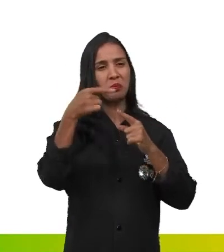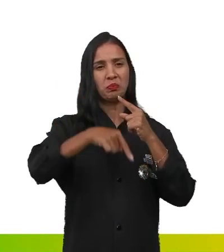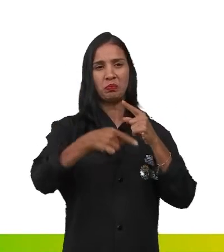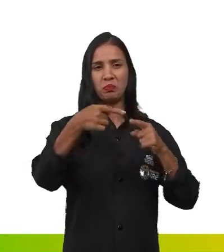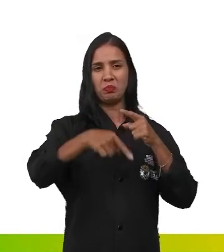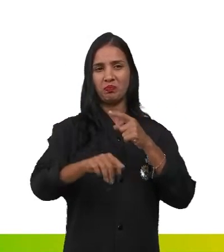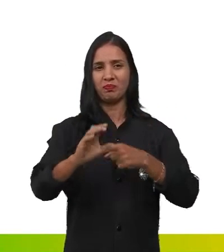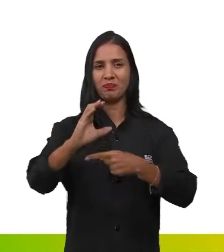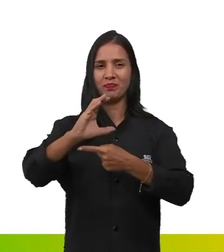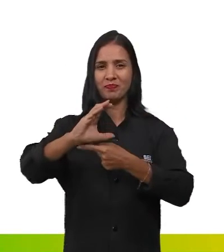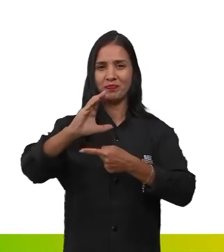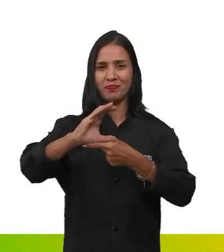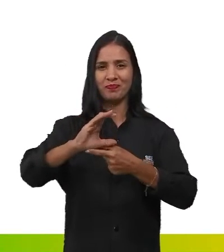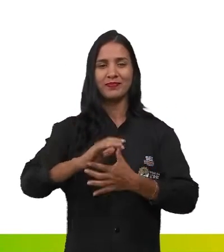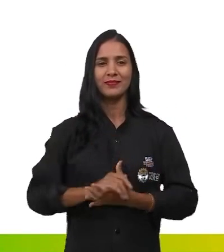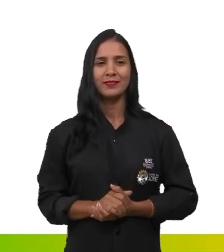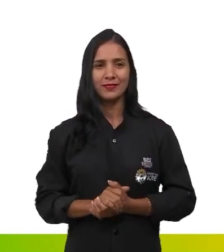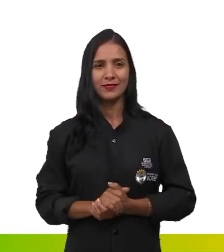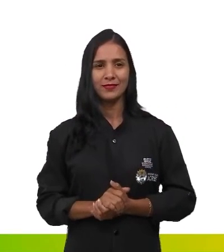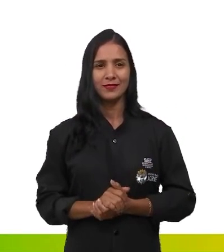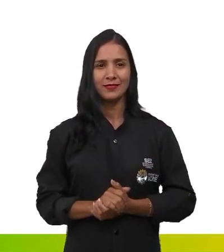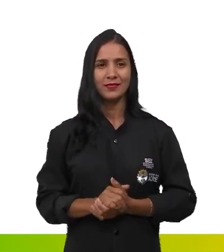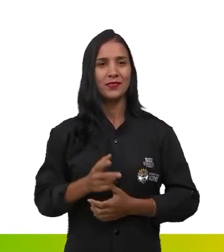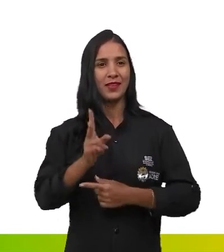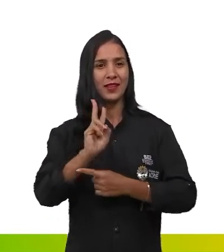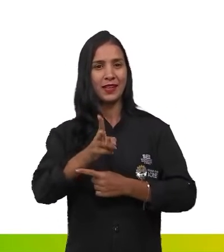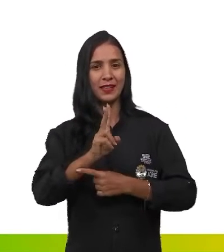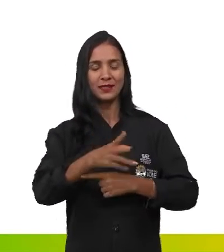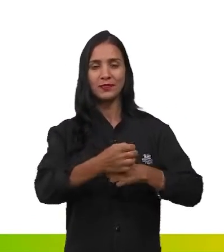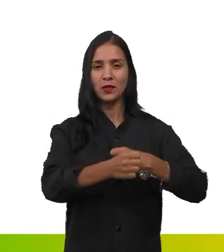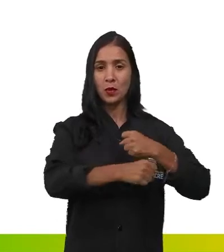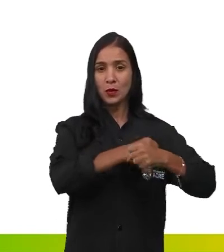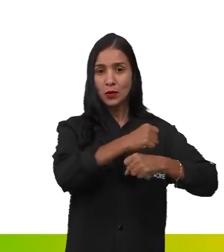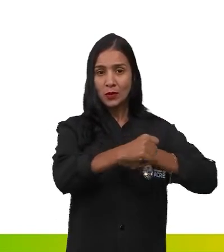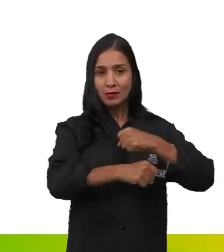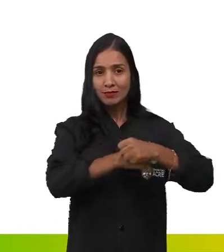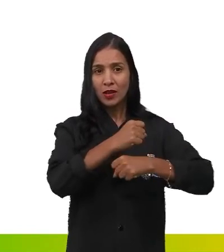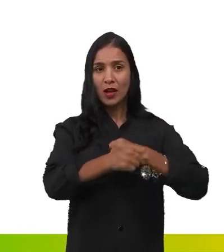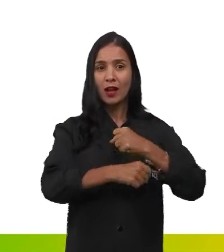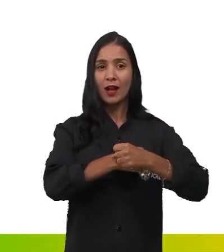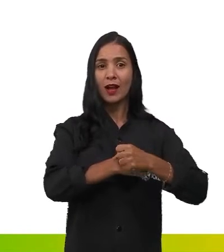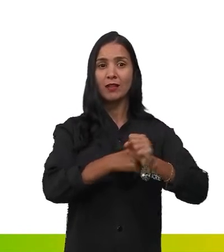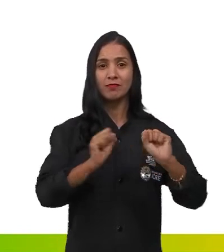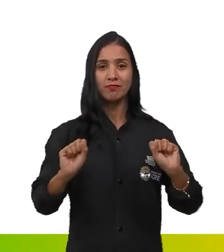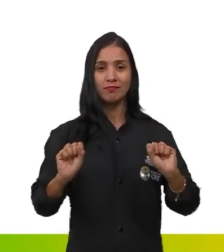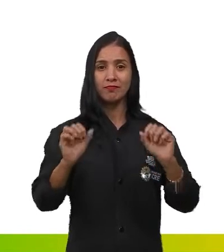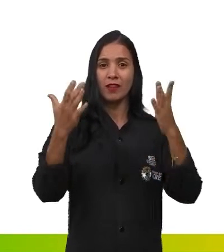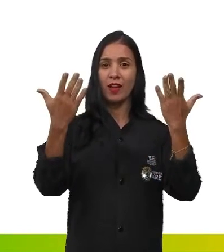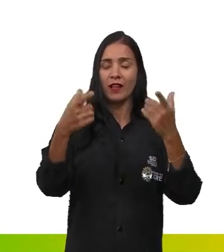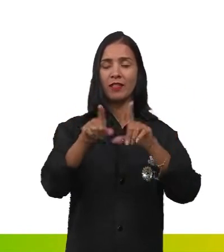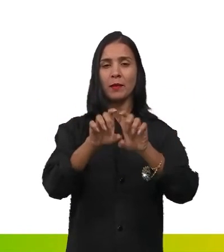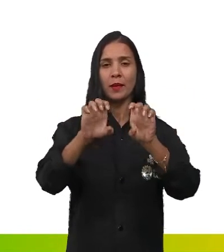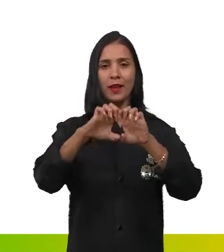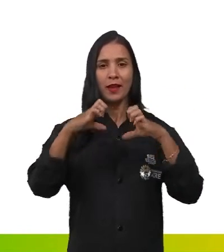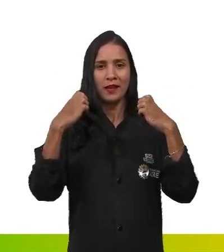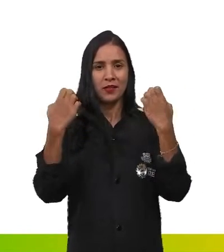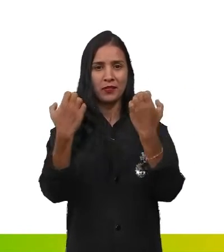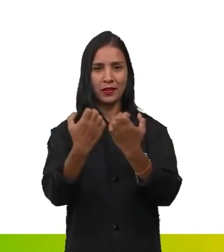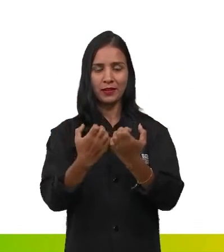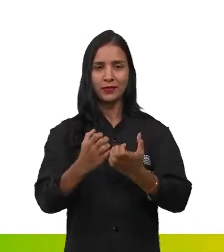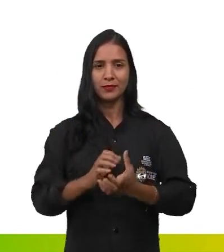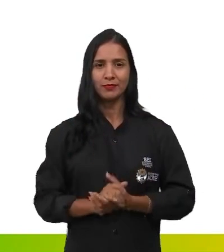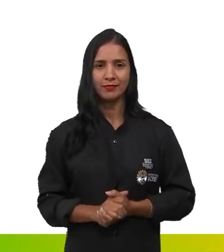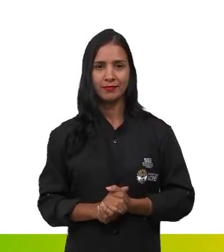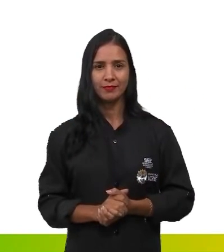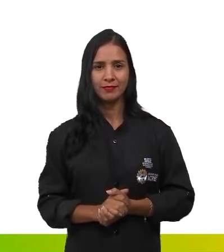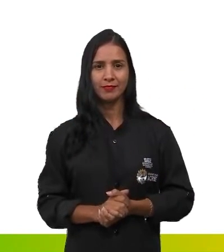ver a C. Realização anual dos eventos e festejos. Aqui no texto, ó, a periodicidade dos Jogos das Tribos